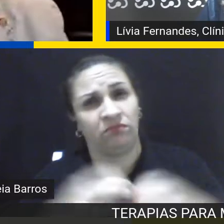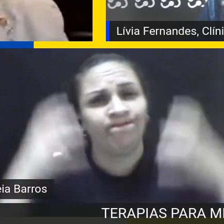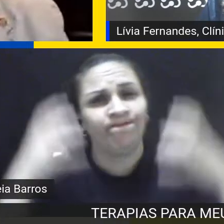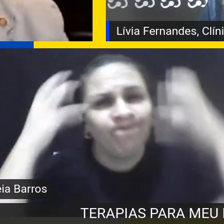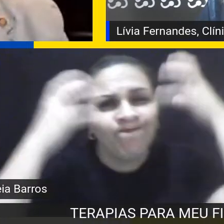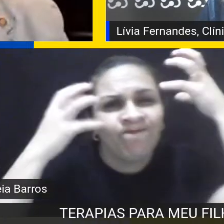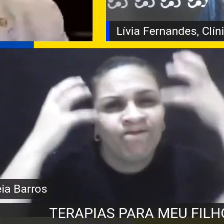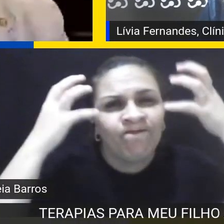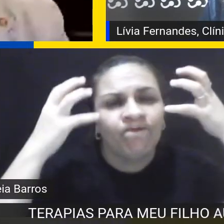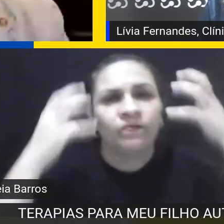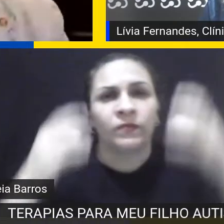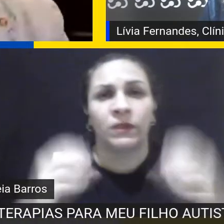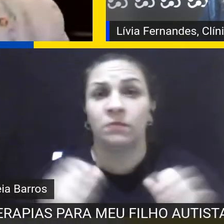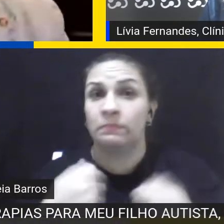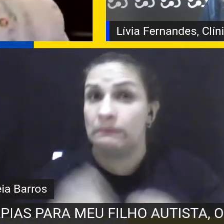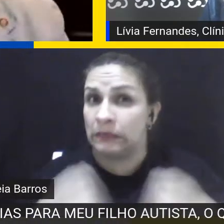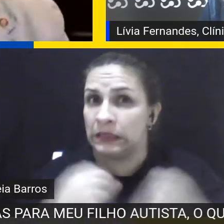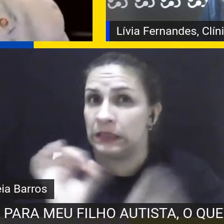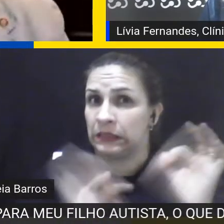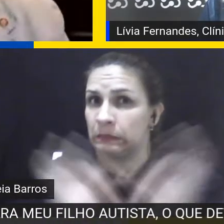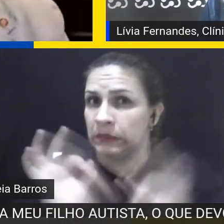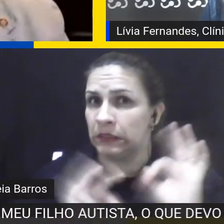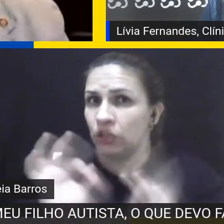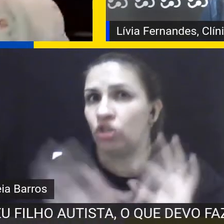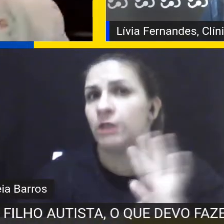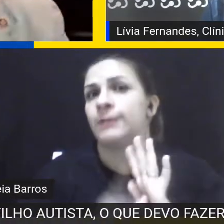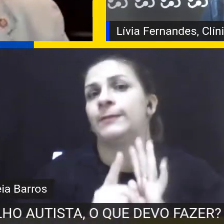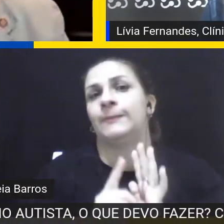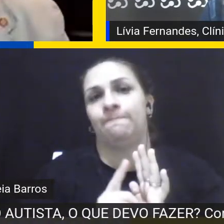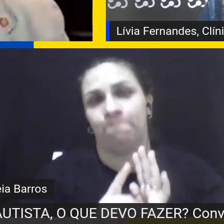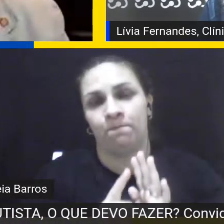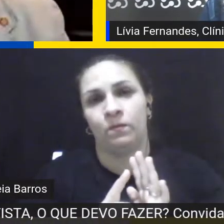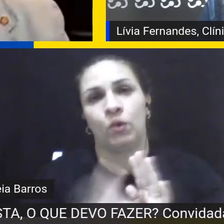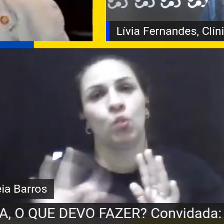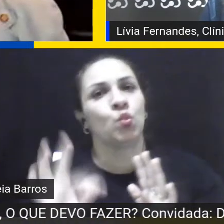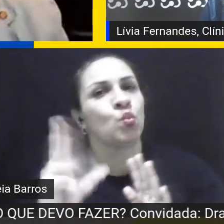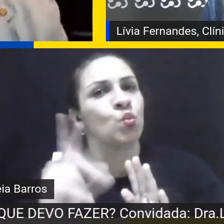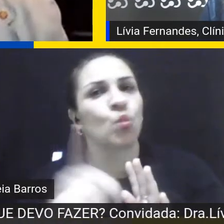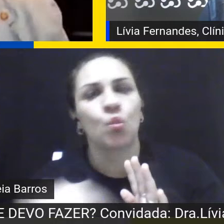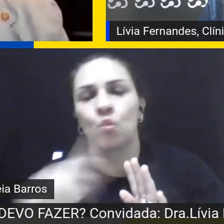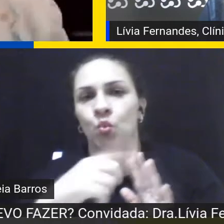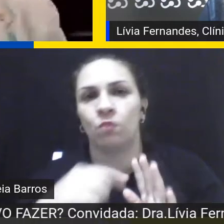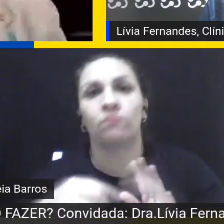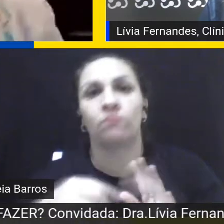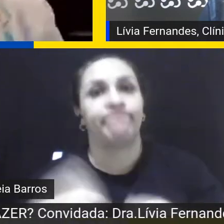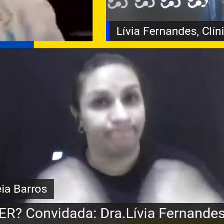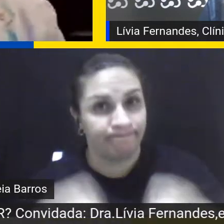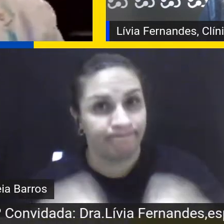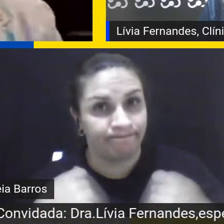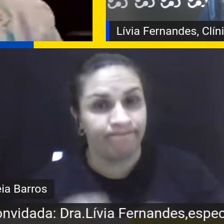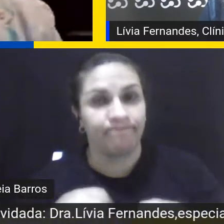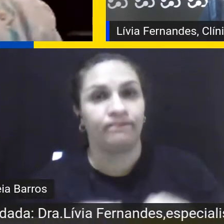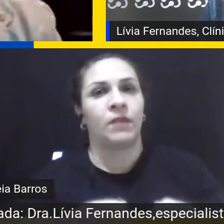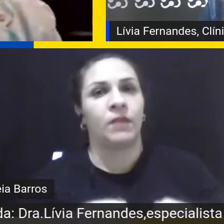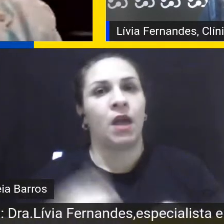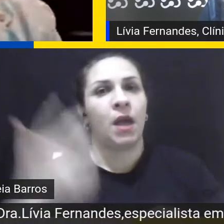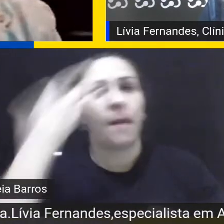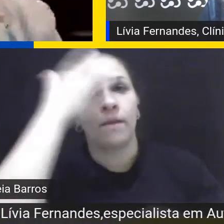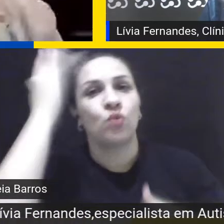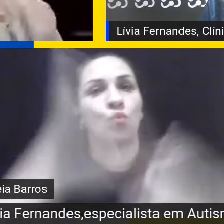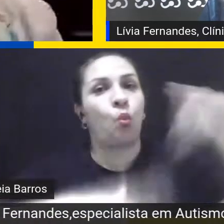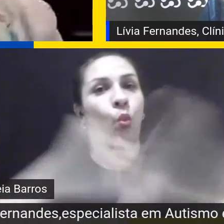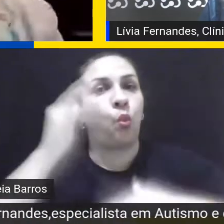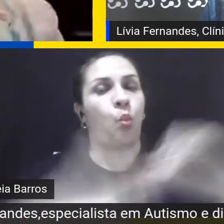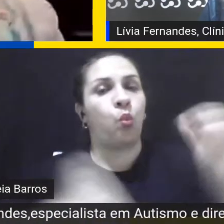bem planejada. Então, toda a integração sensorial, ela deve ser feita por um terapeuta